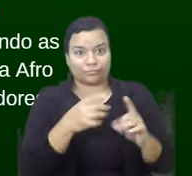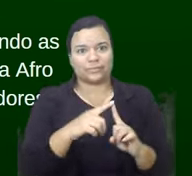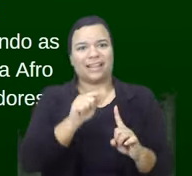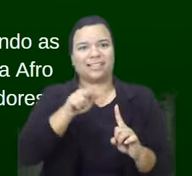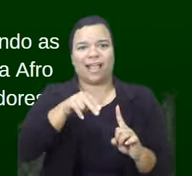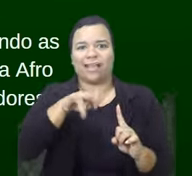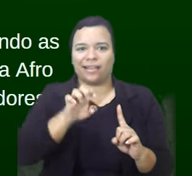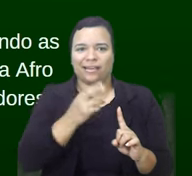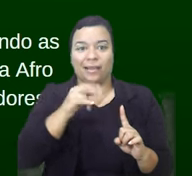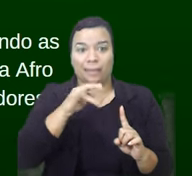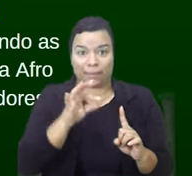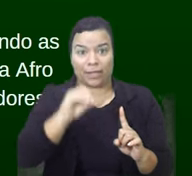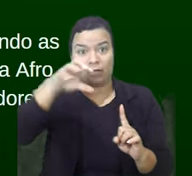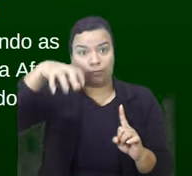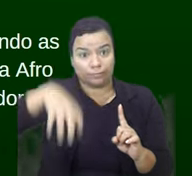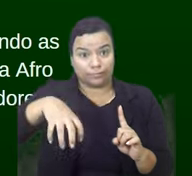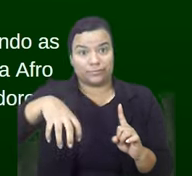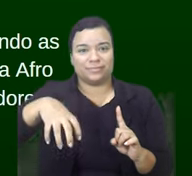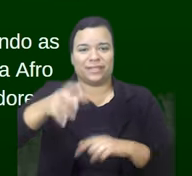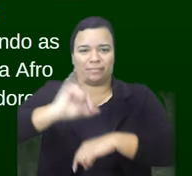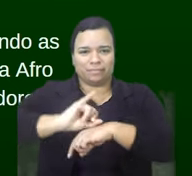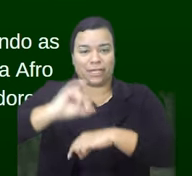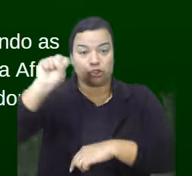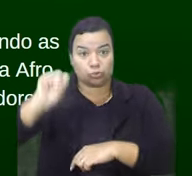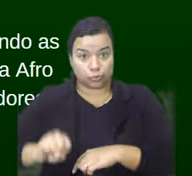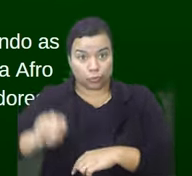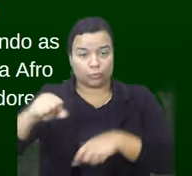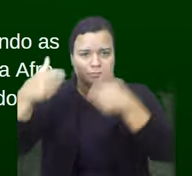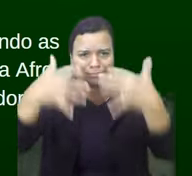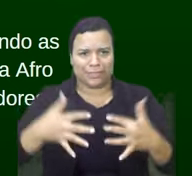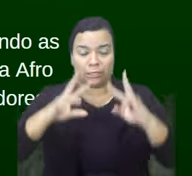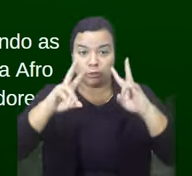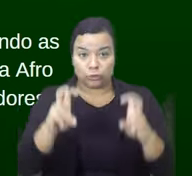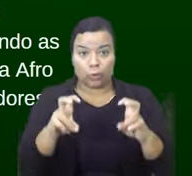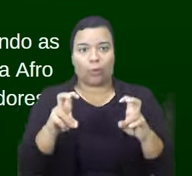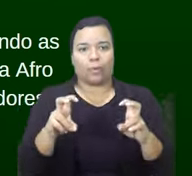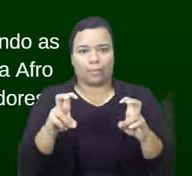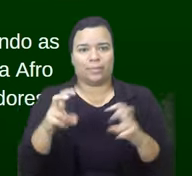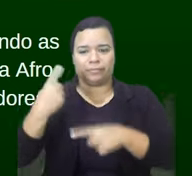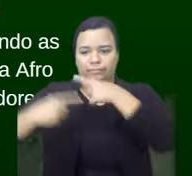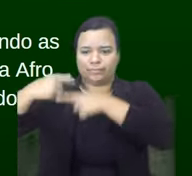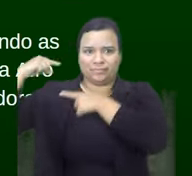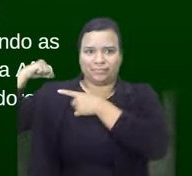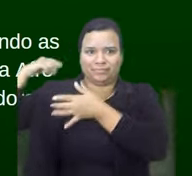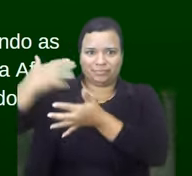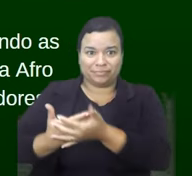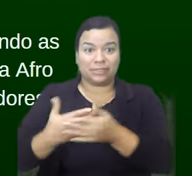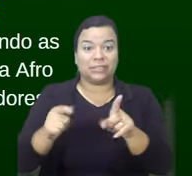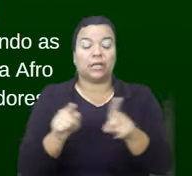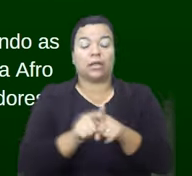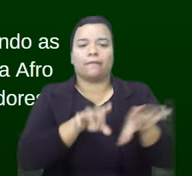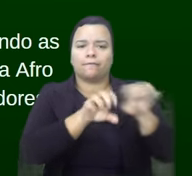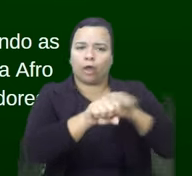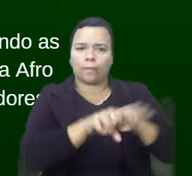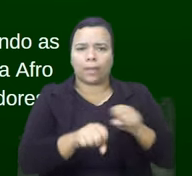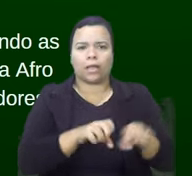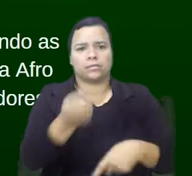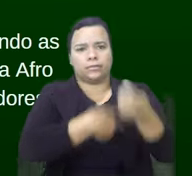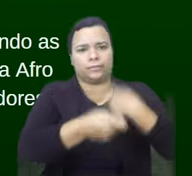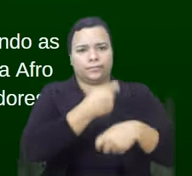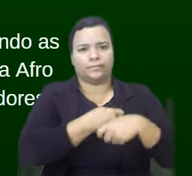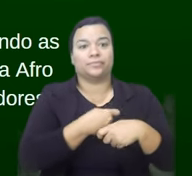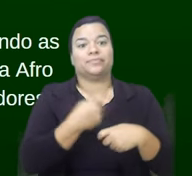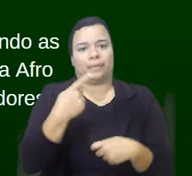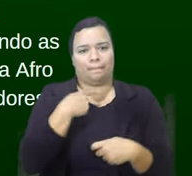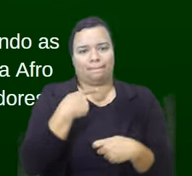Ribeiro do escritório capital Sul que vai falar com vocês sobre ancestralidade formação do mercado brasileiro e o meu